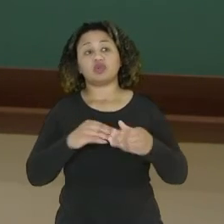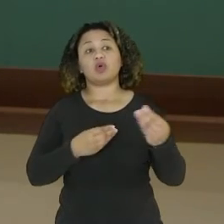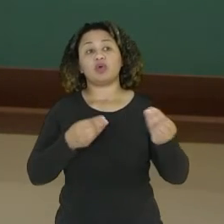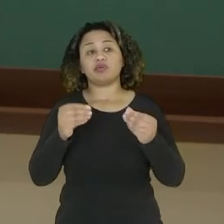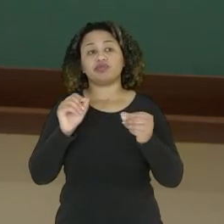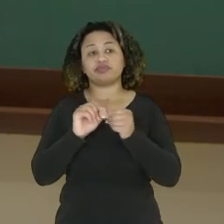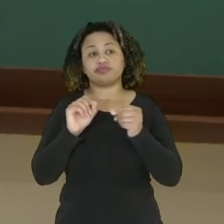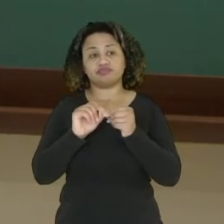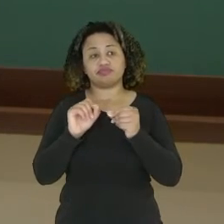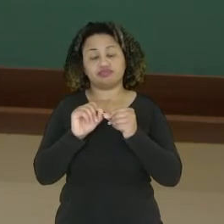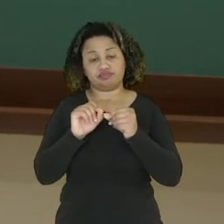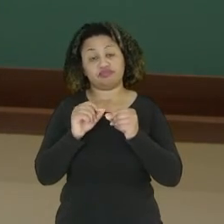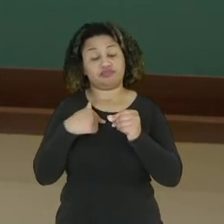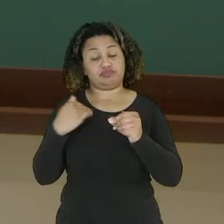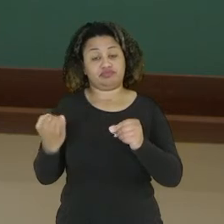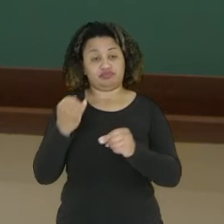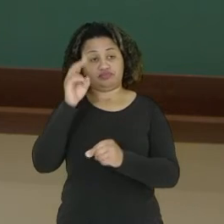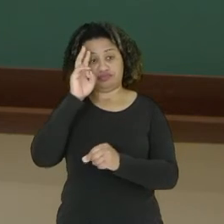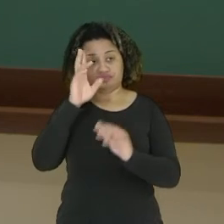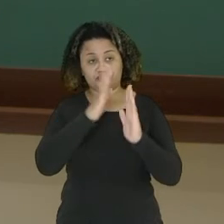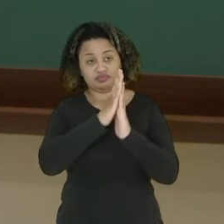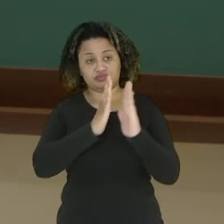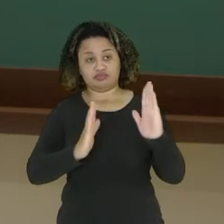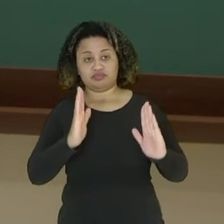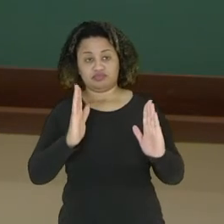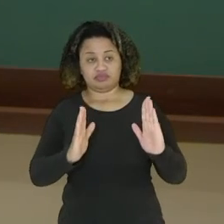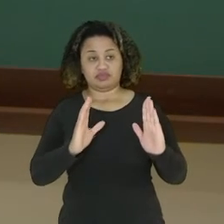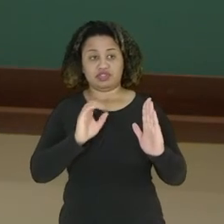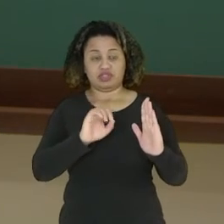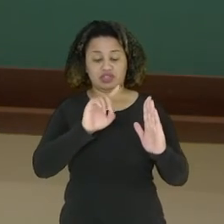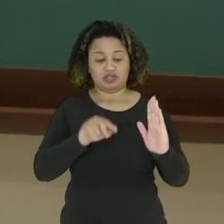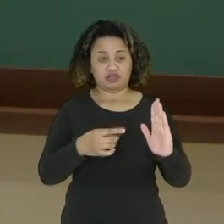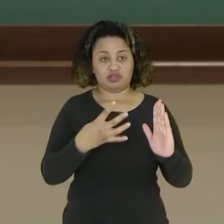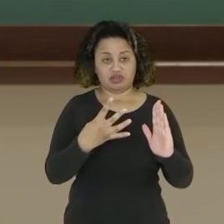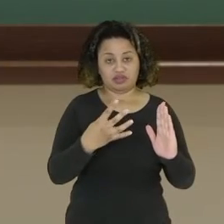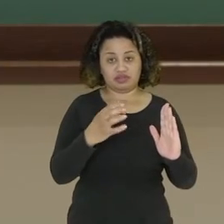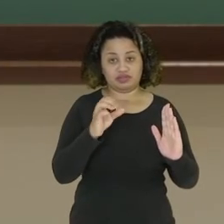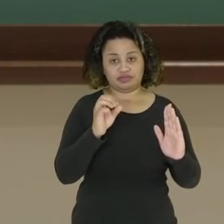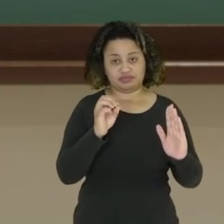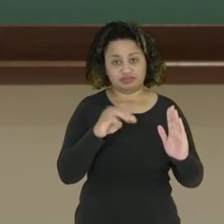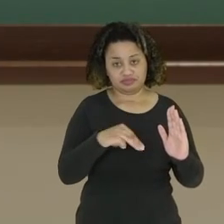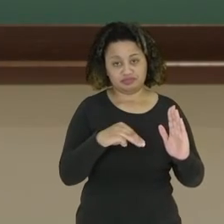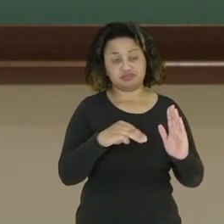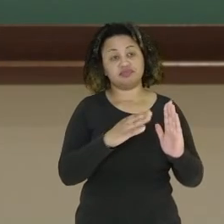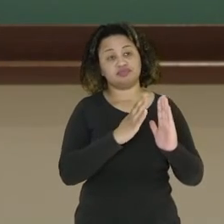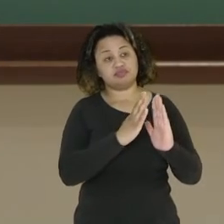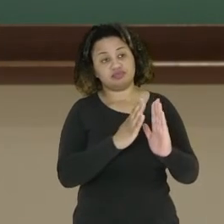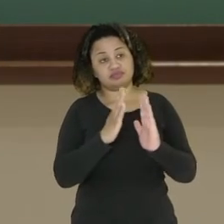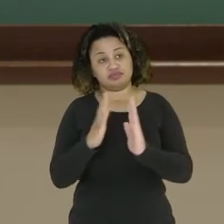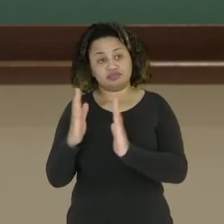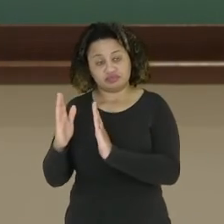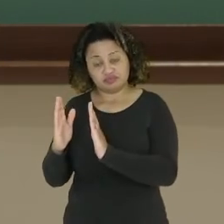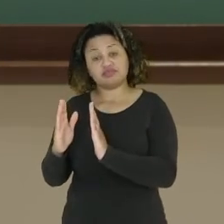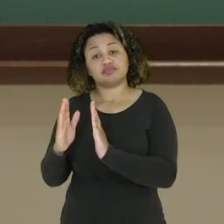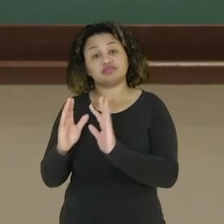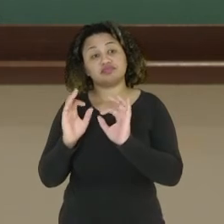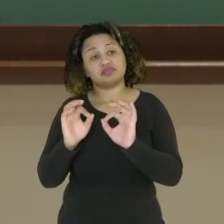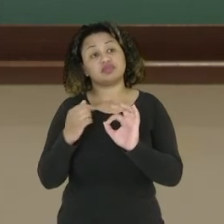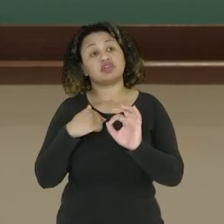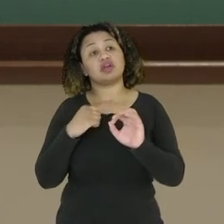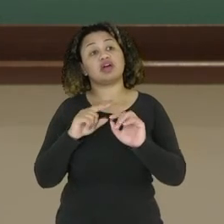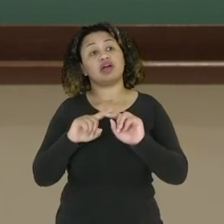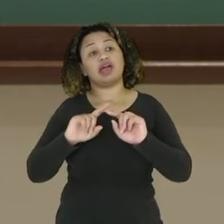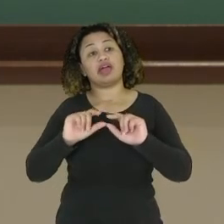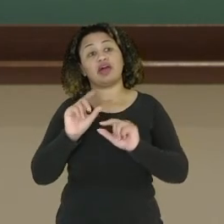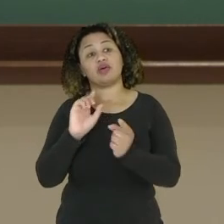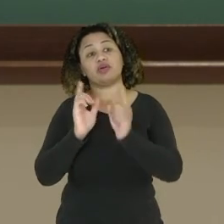frequência, lembre-se, o período ele deu que é 0,4 centímetros. Vale destacar para você que a frequência é o inverso